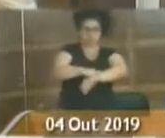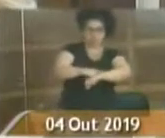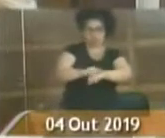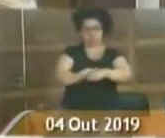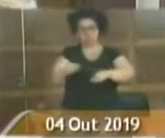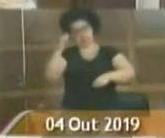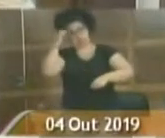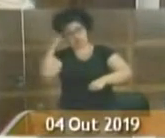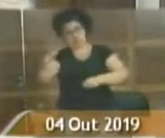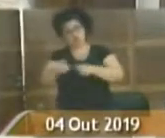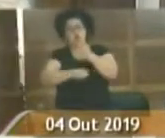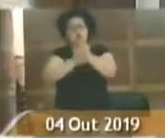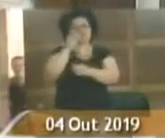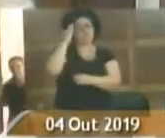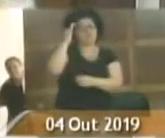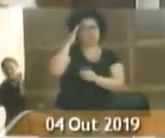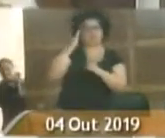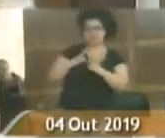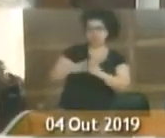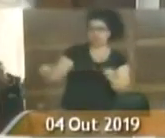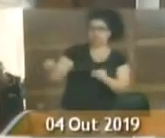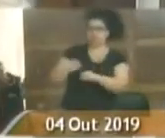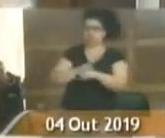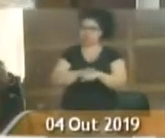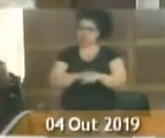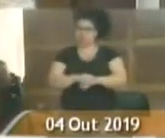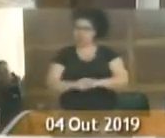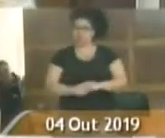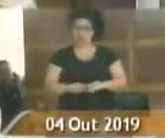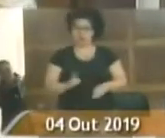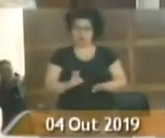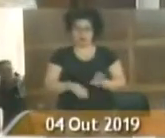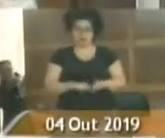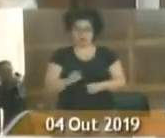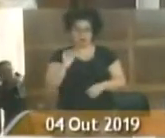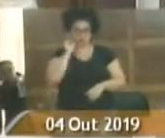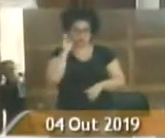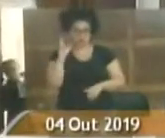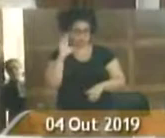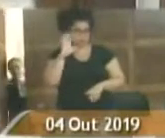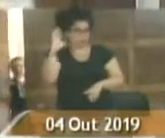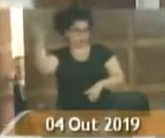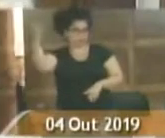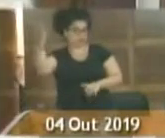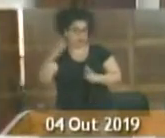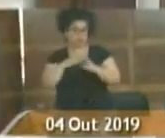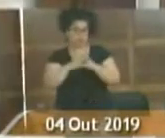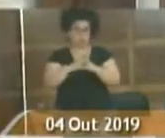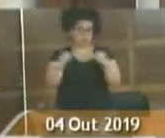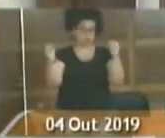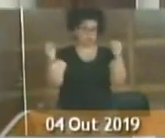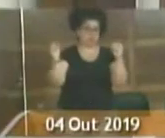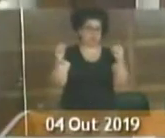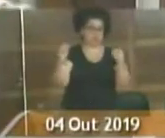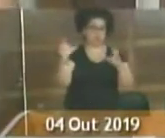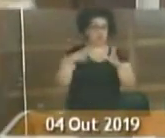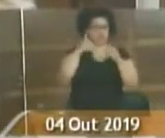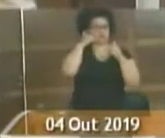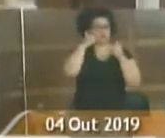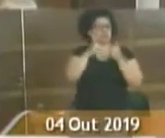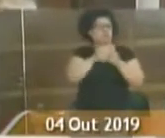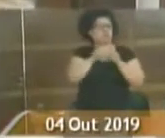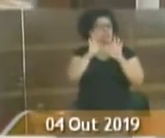está curado? É assim. Às vezes, muito gato ficou bom da esporotricose. Muito protetor, às vezes, me liga e fala